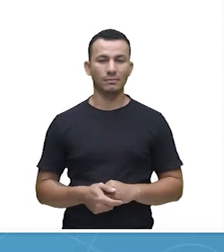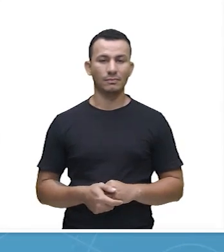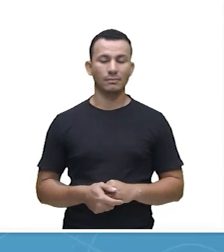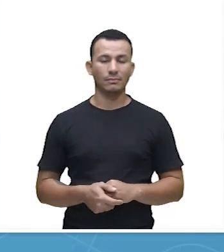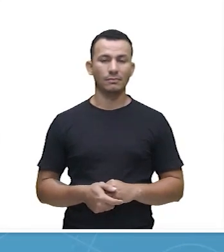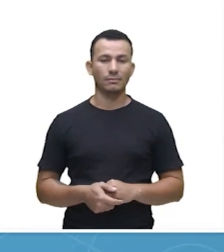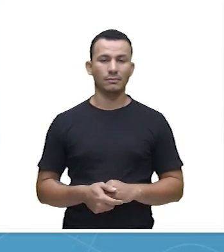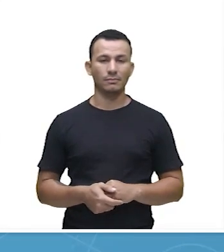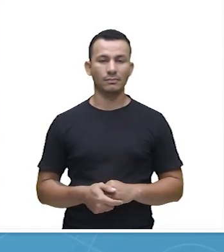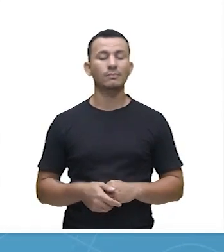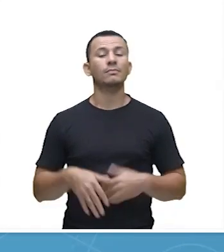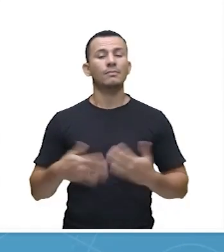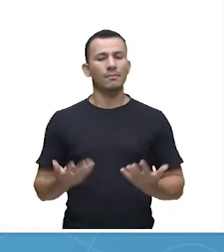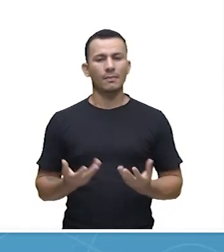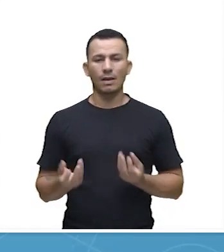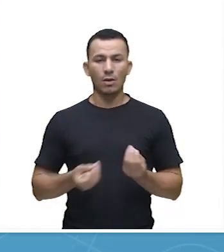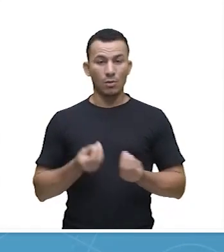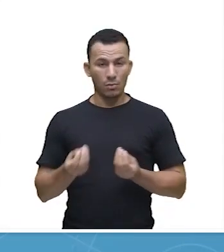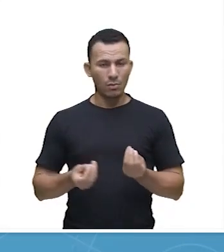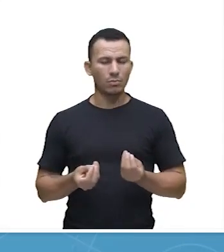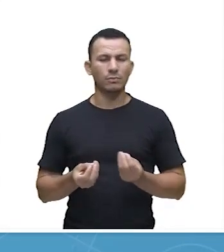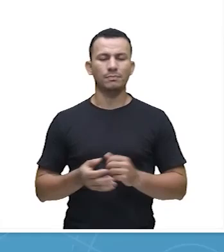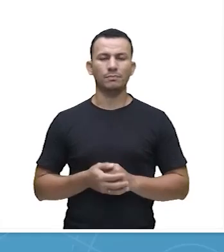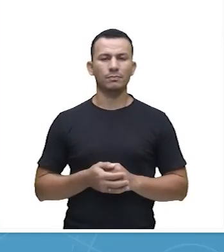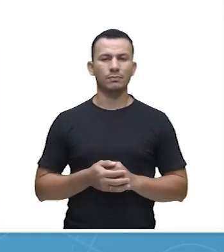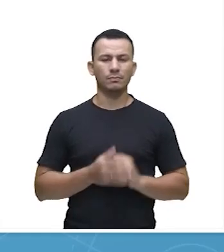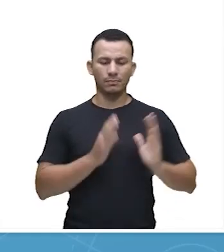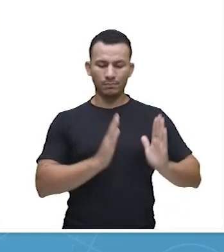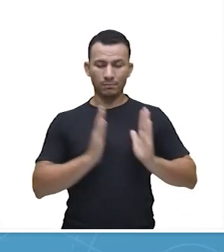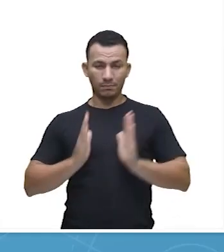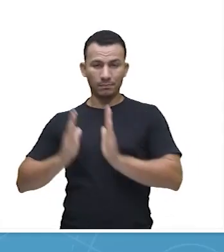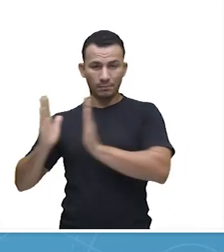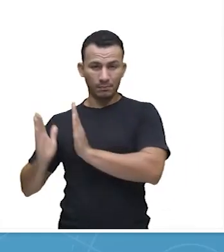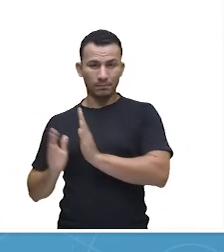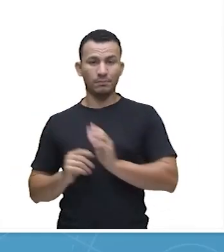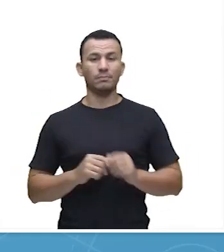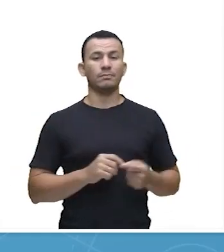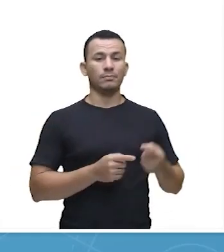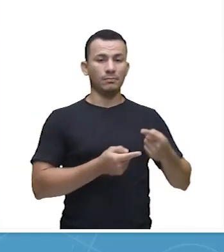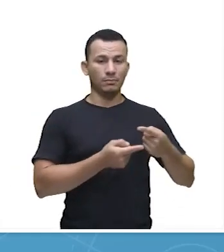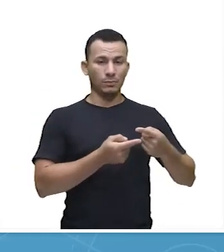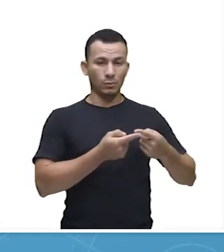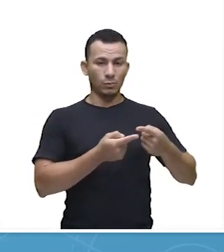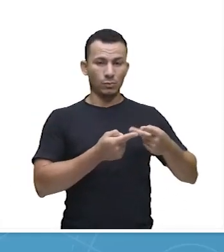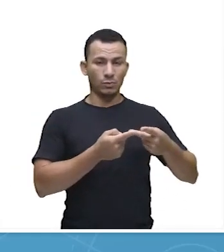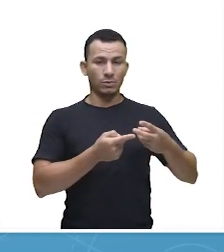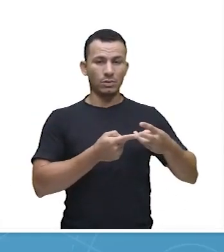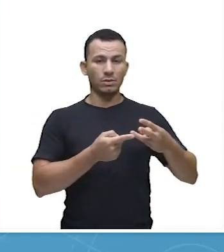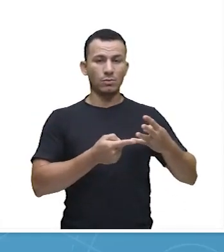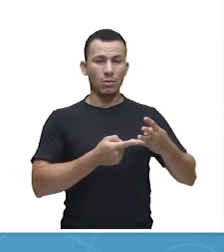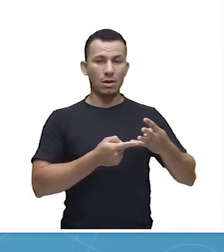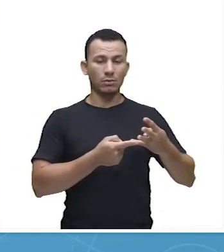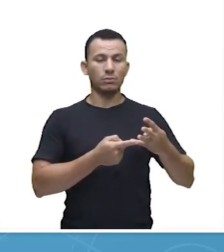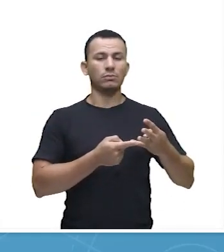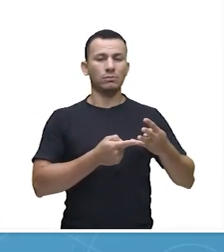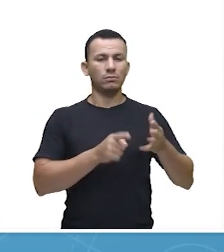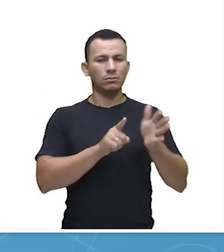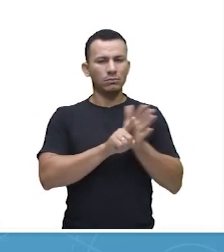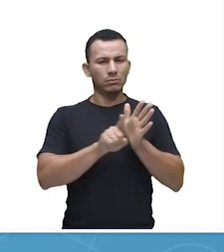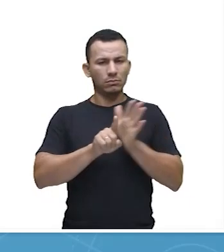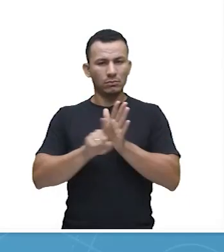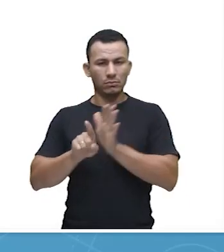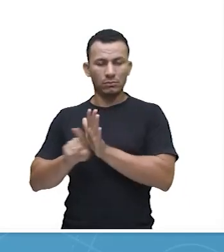Então vai funcionar assim, serão 4 questões em que vocês vão ter o tempo para responder cada uma delas